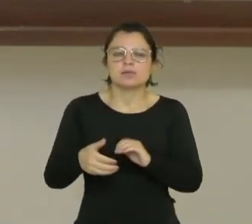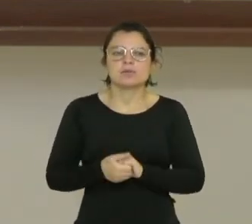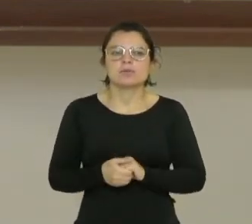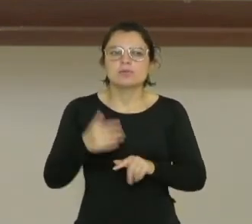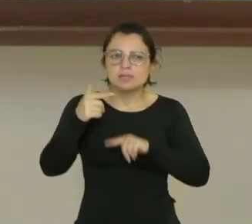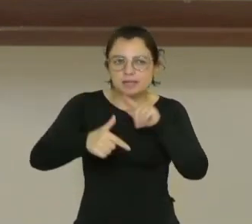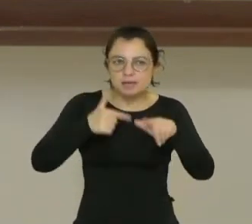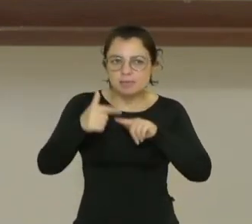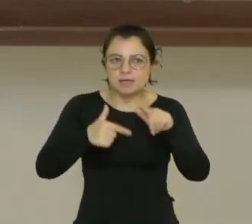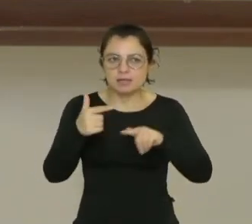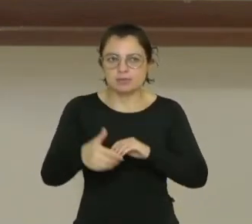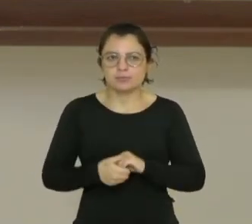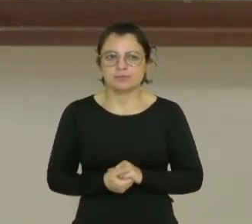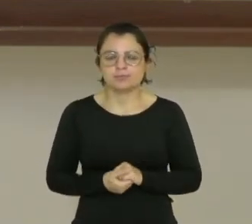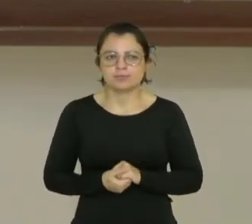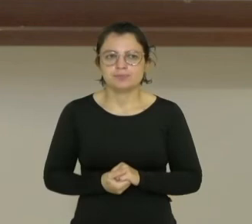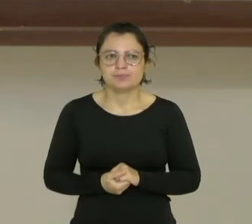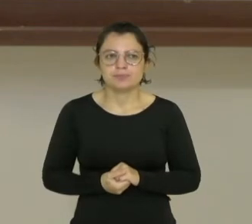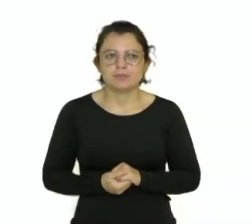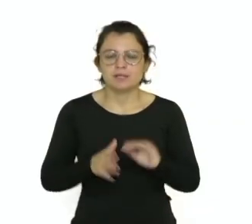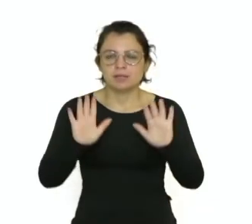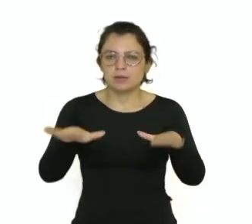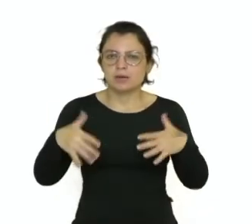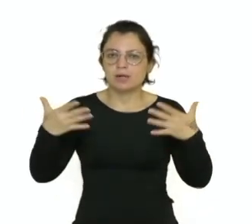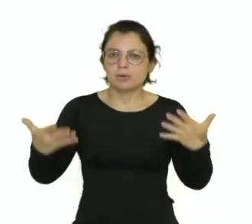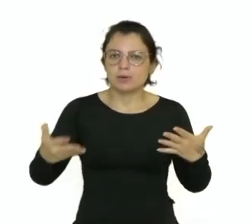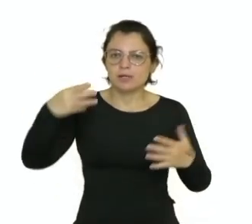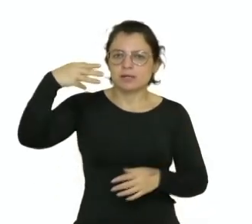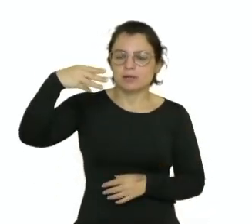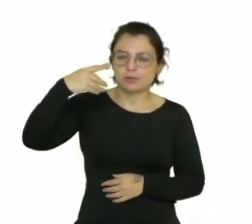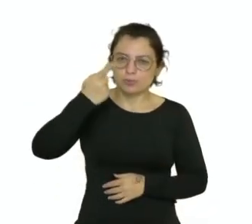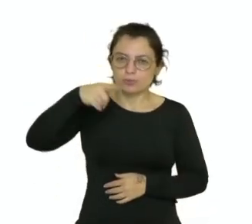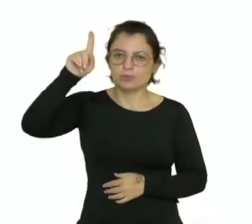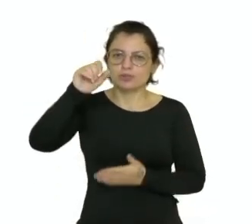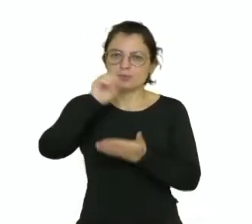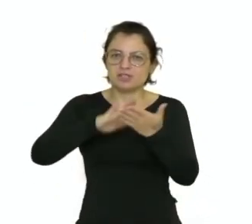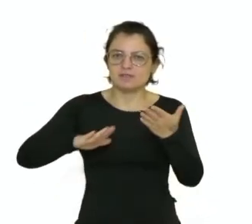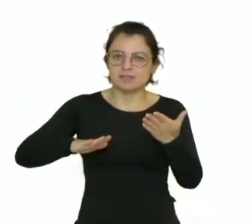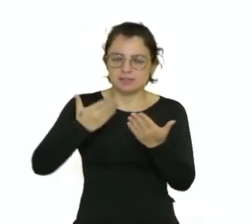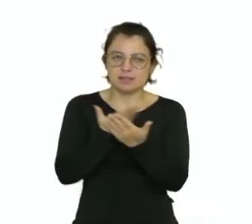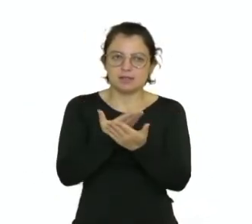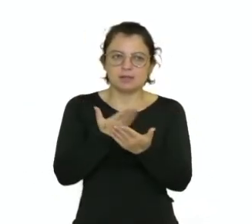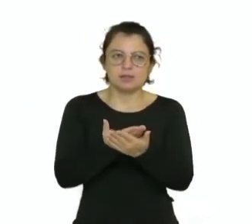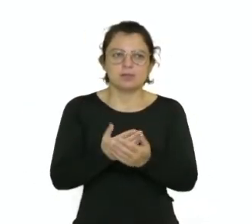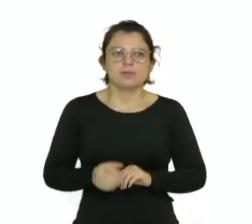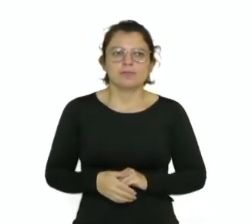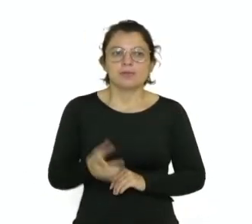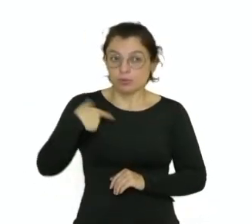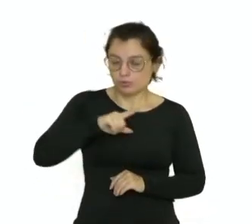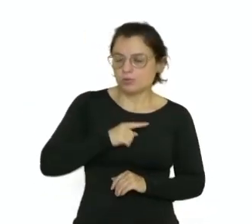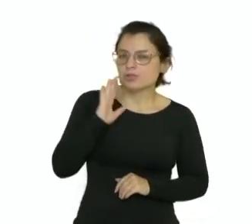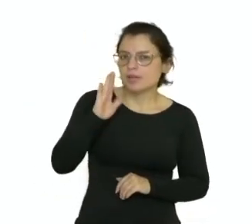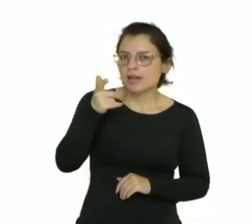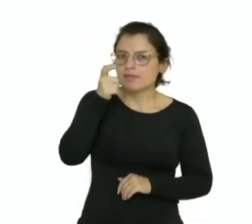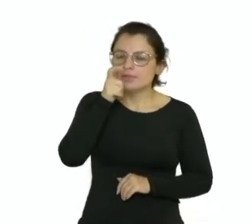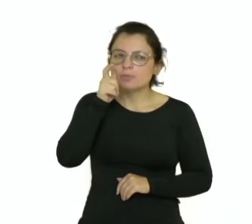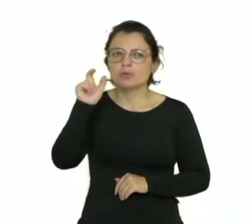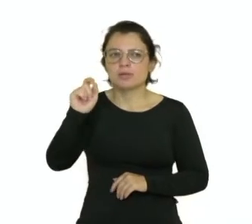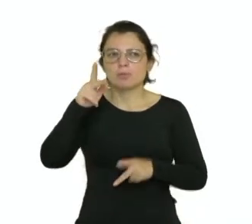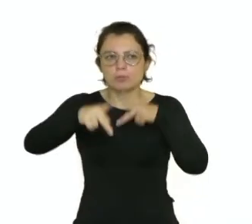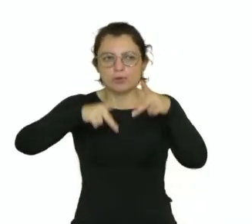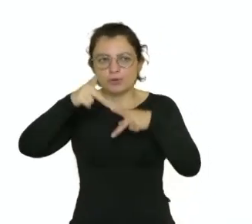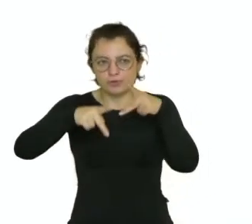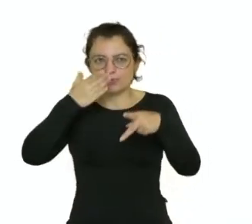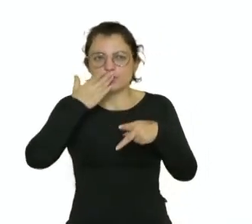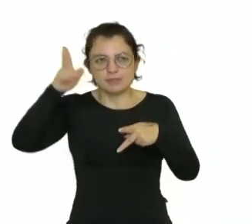idade. Ok? Então, vamos para a nossa última atividade dessa aula. Veja, vimos que os indígenas que viviam e vivem